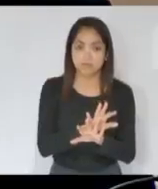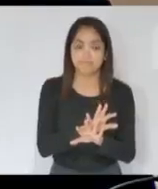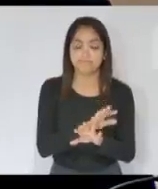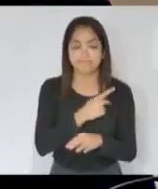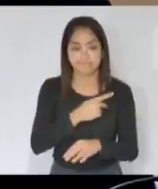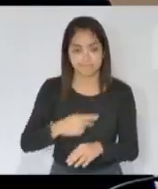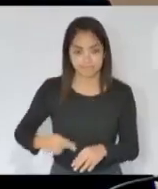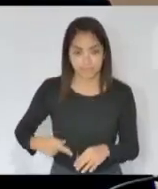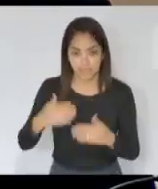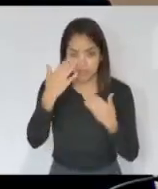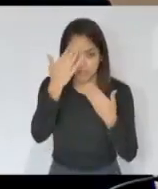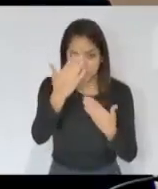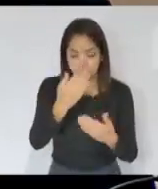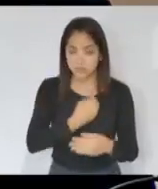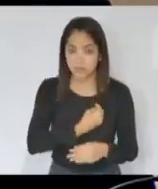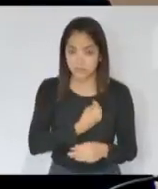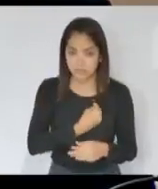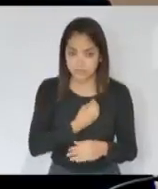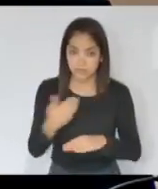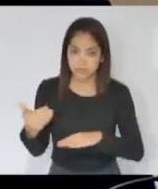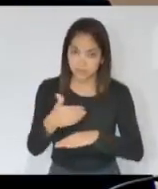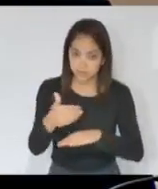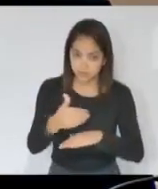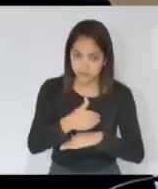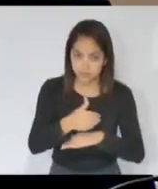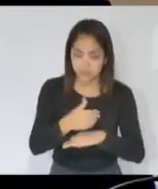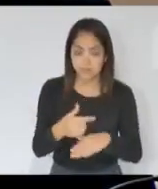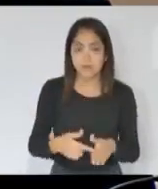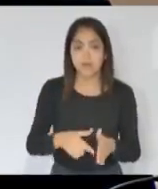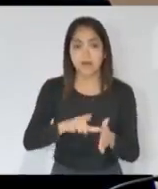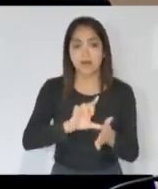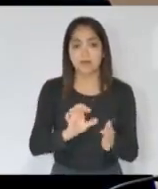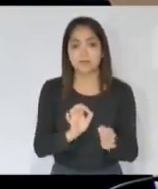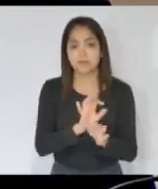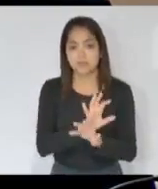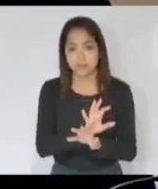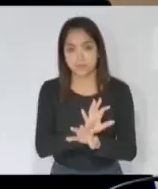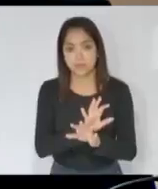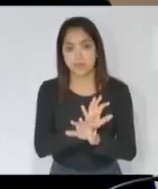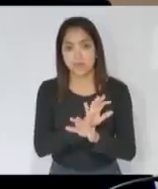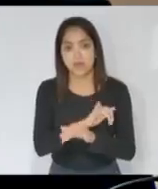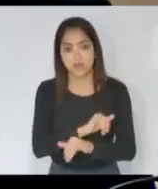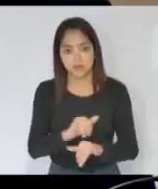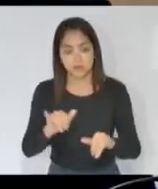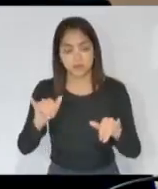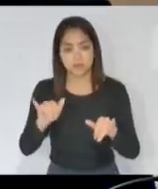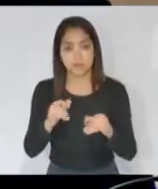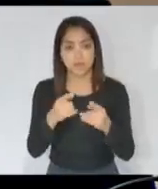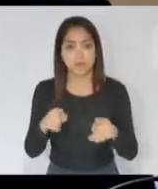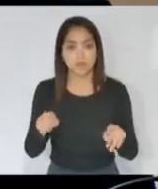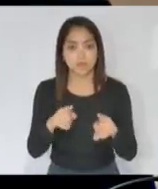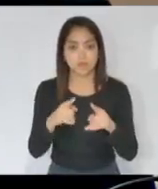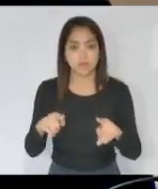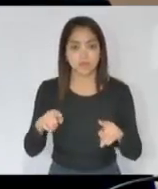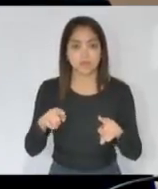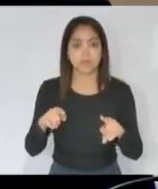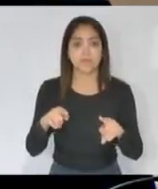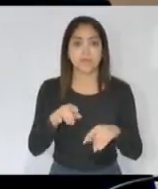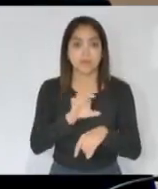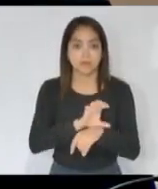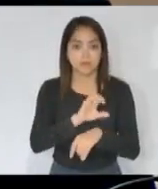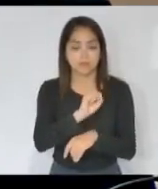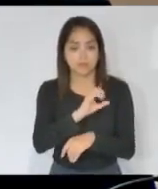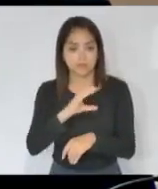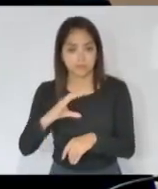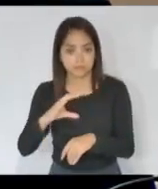presidente agradeceu a todos pela presença e, antes de encerrar a sessão, anunciou a interpretação do hino de Santa